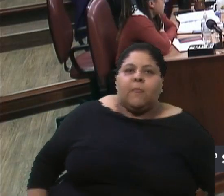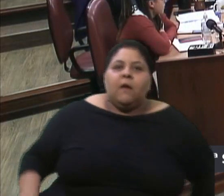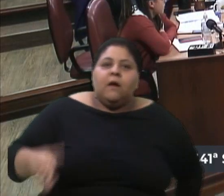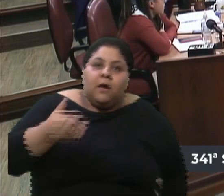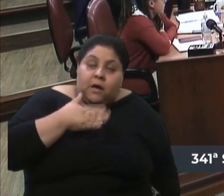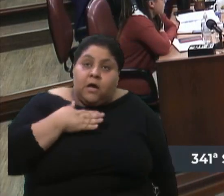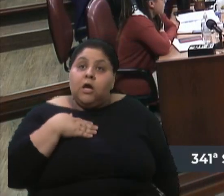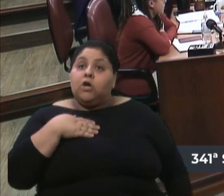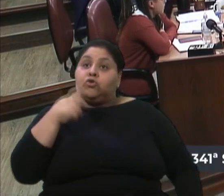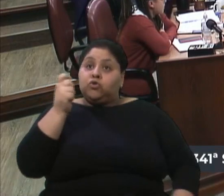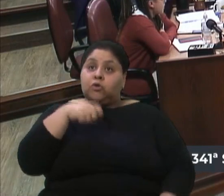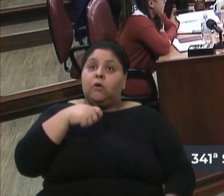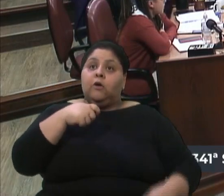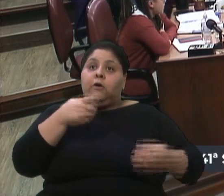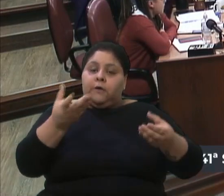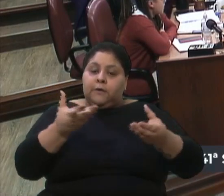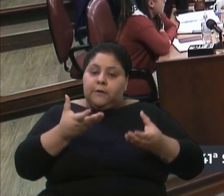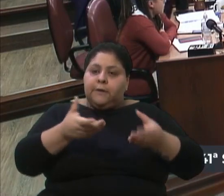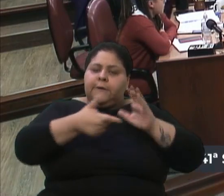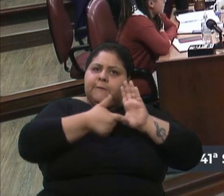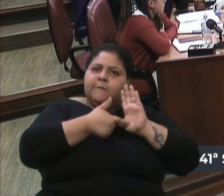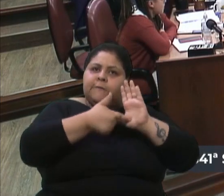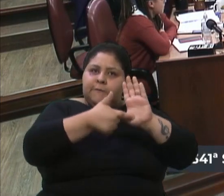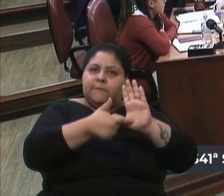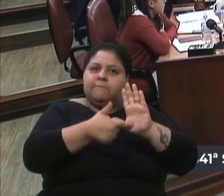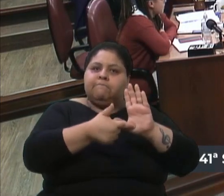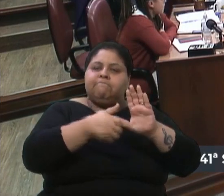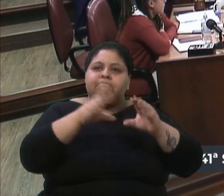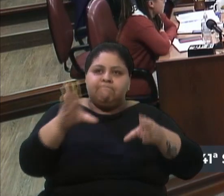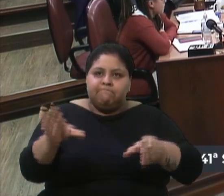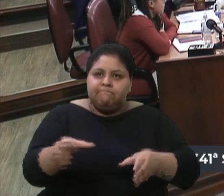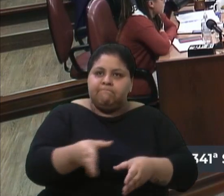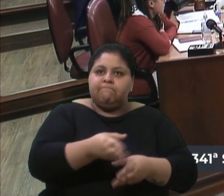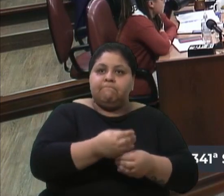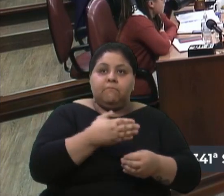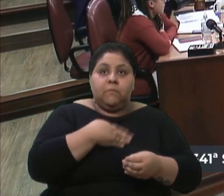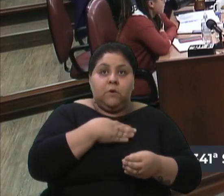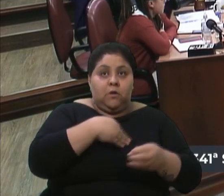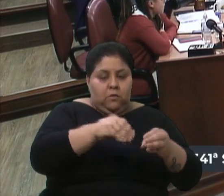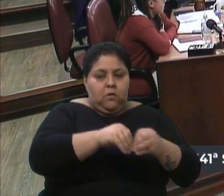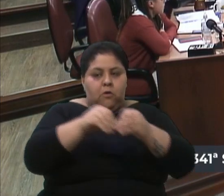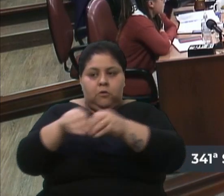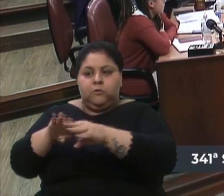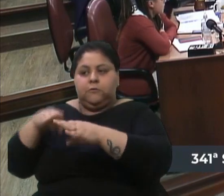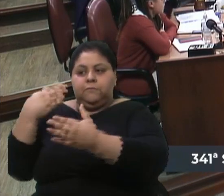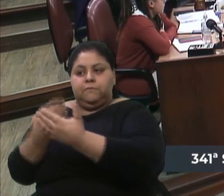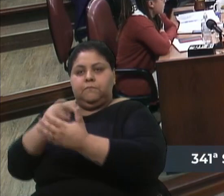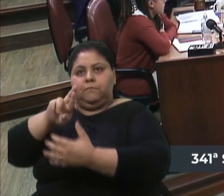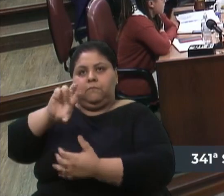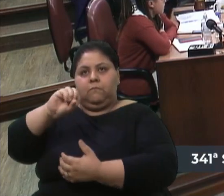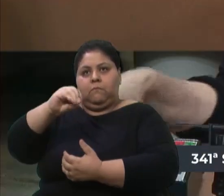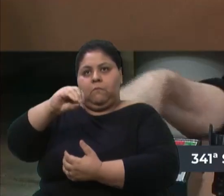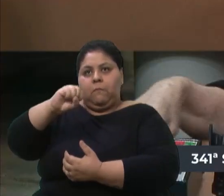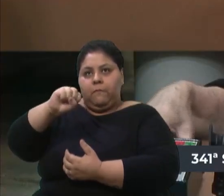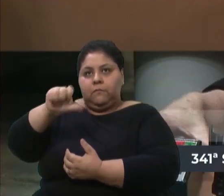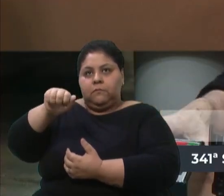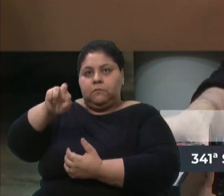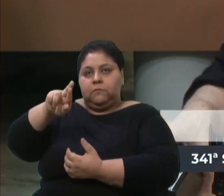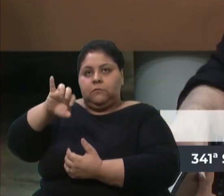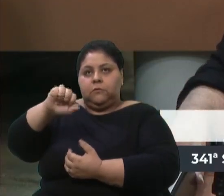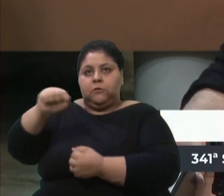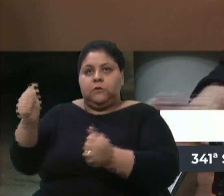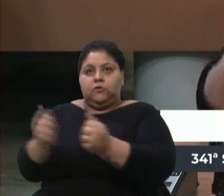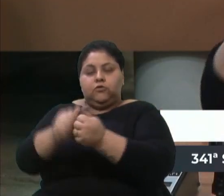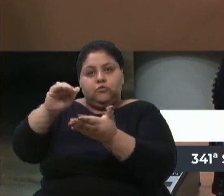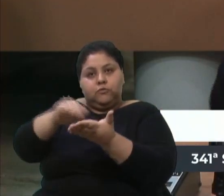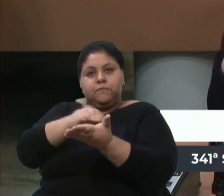complementar que eu realmente estive lá na escola Rosário de São Francisco, juntamente com a secretária. A gente argumentou